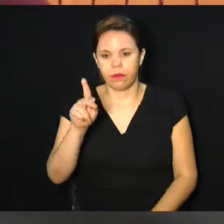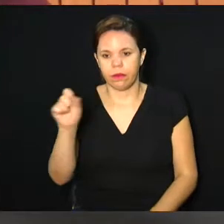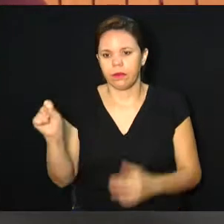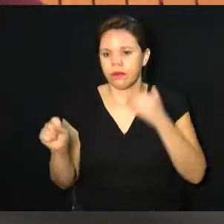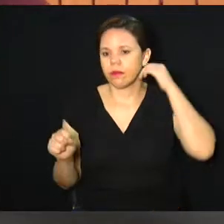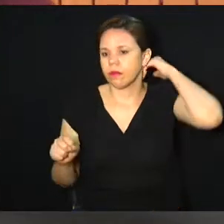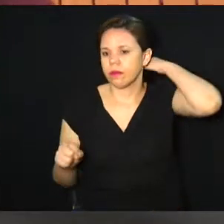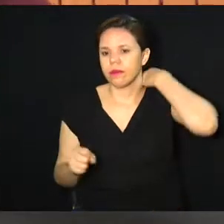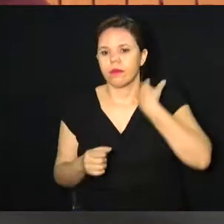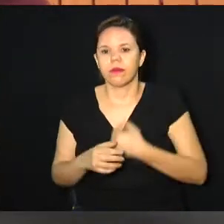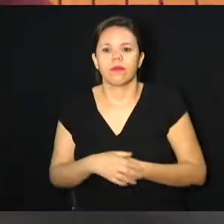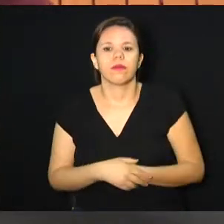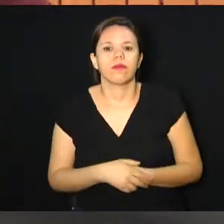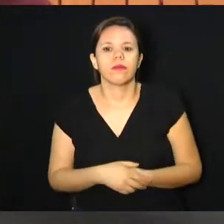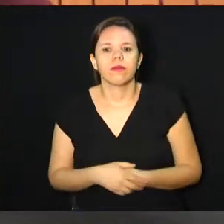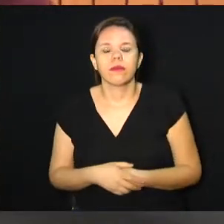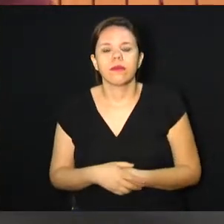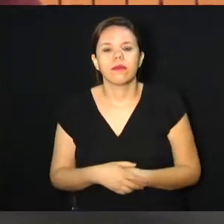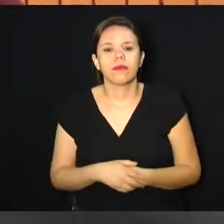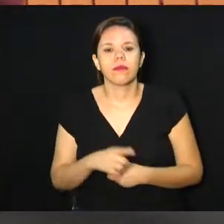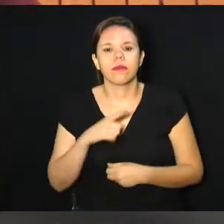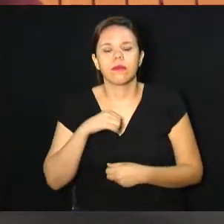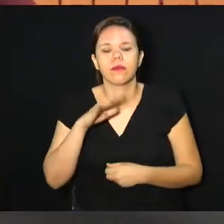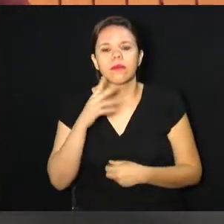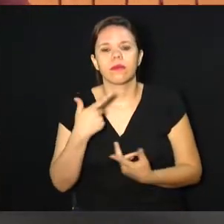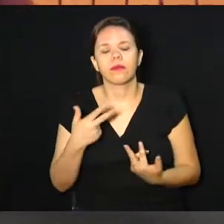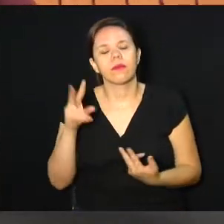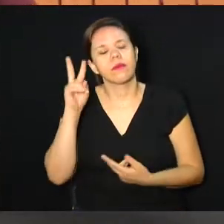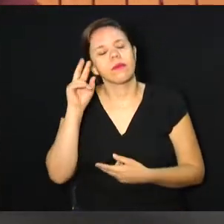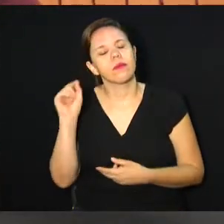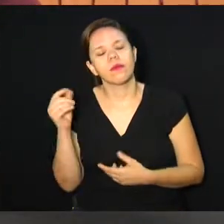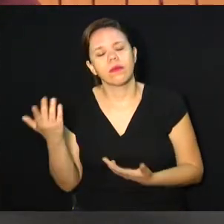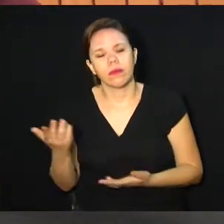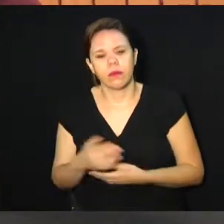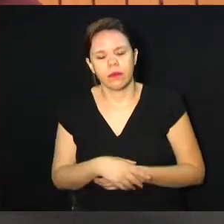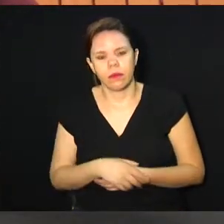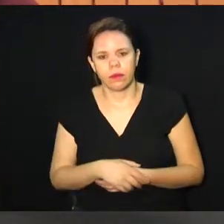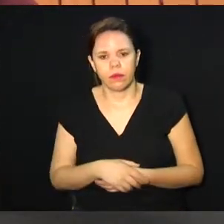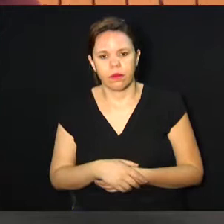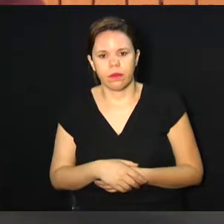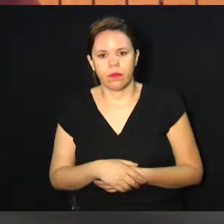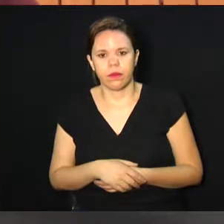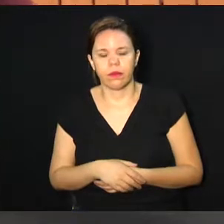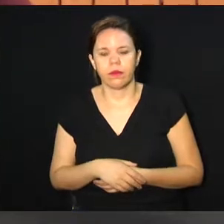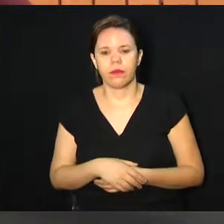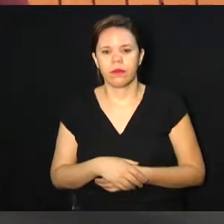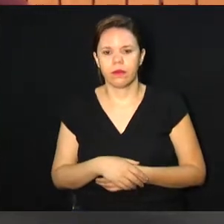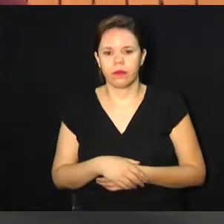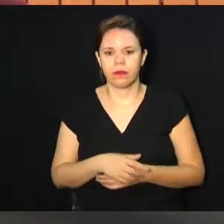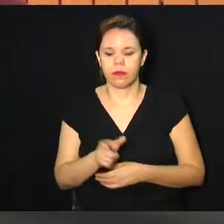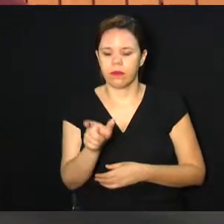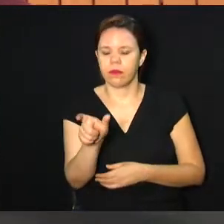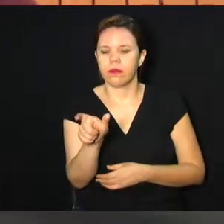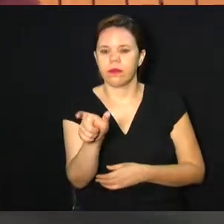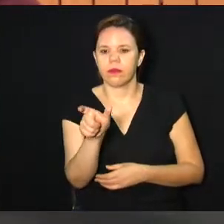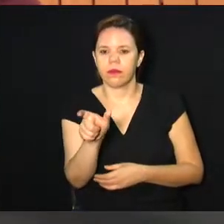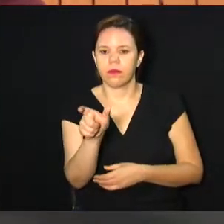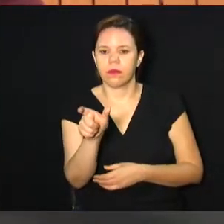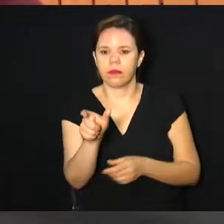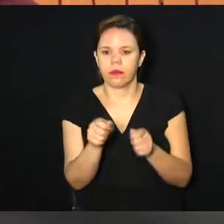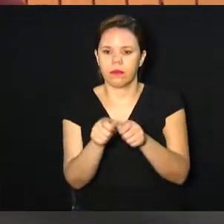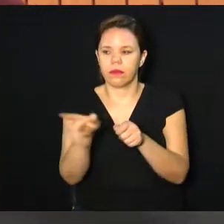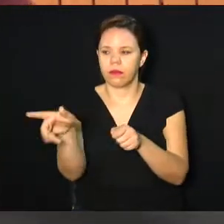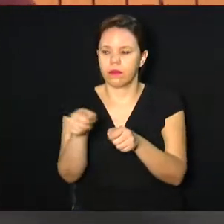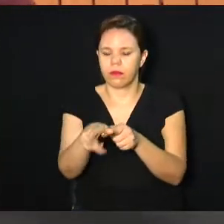ônibus, e tinha mais um item que eu não estou lembrando agora. Bilhetagem, que também é o Calabria vai